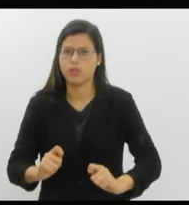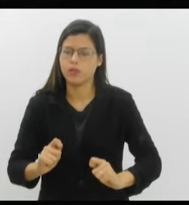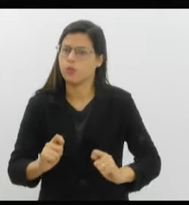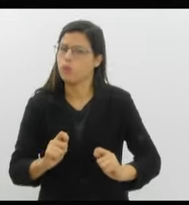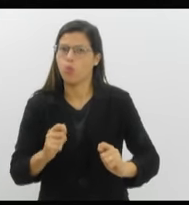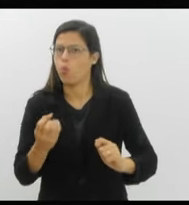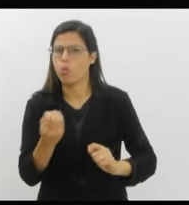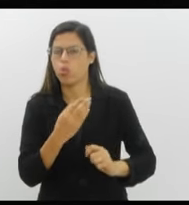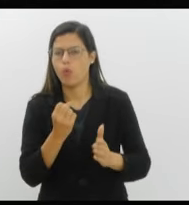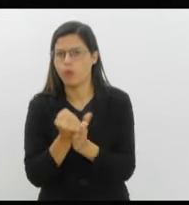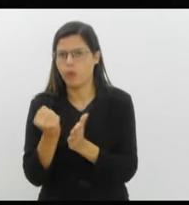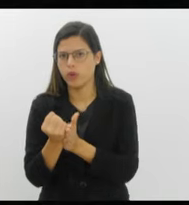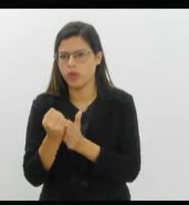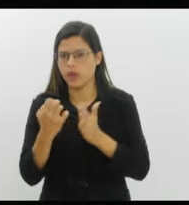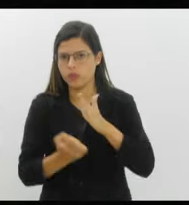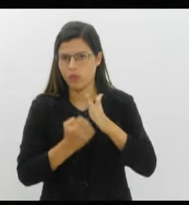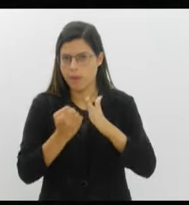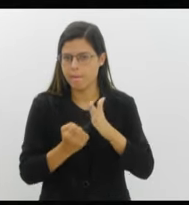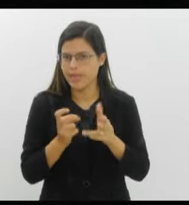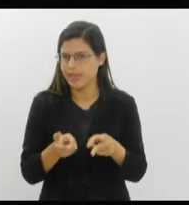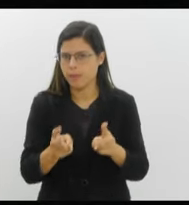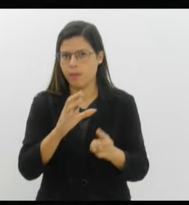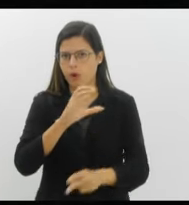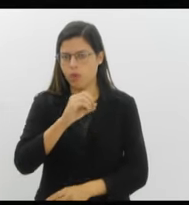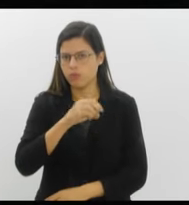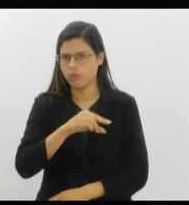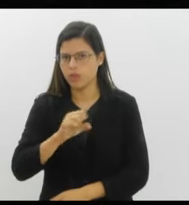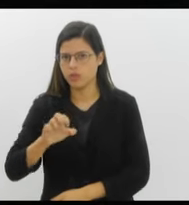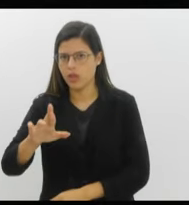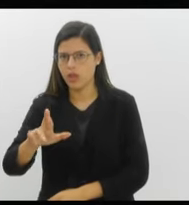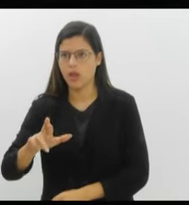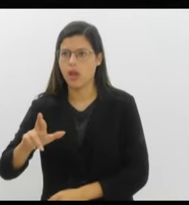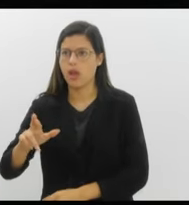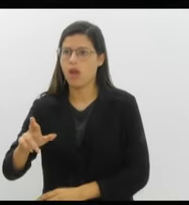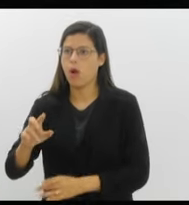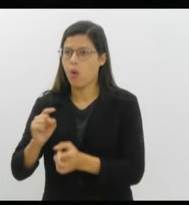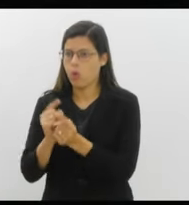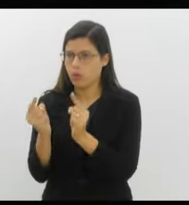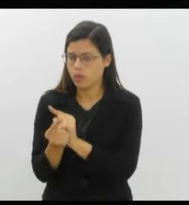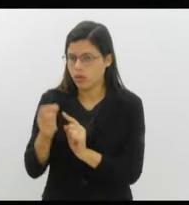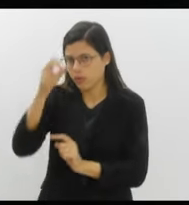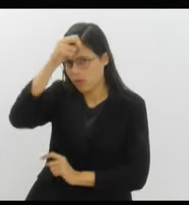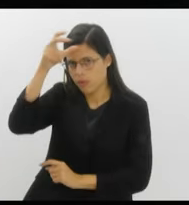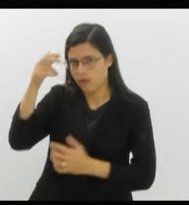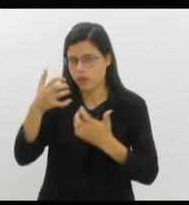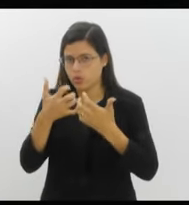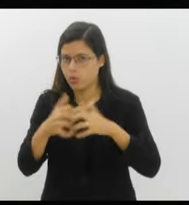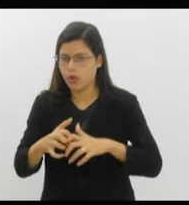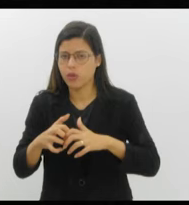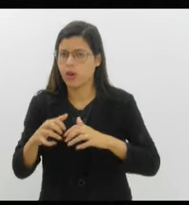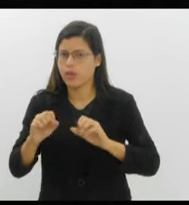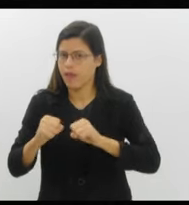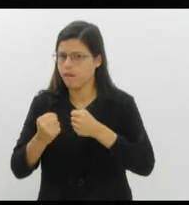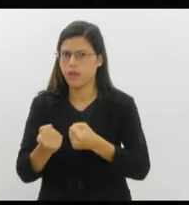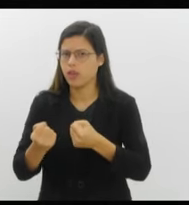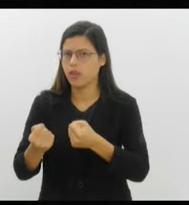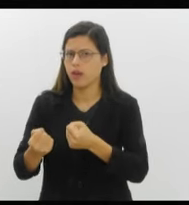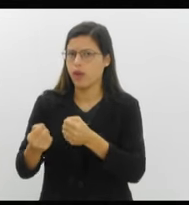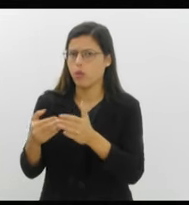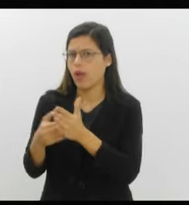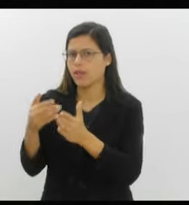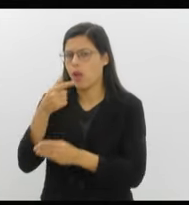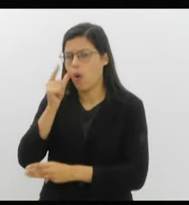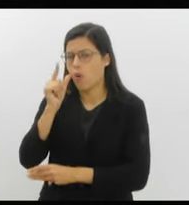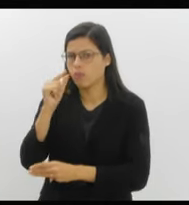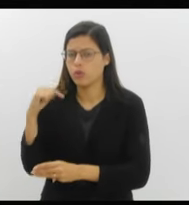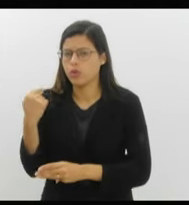Conser. Diferente do que alguns deputados federais e do que o prefeito de Petrópolis, Rubens Bontempo, estava defendendo até ontem. Nós